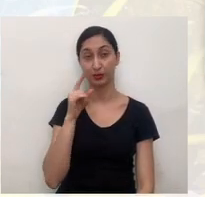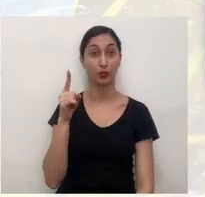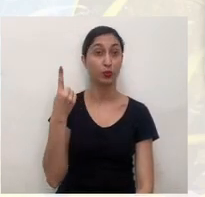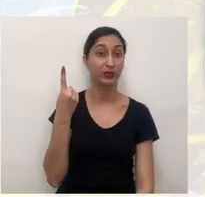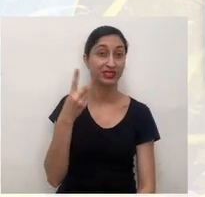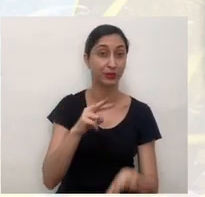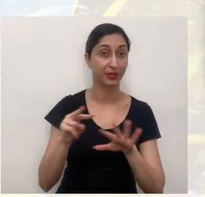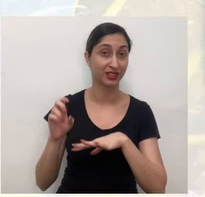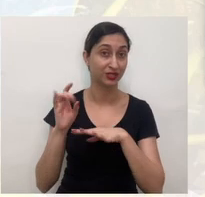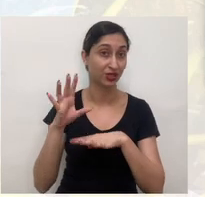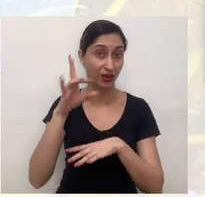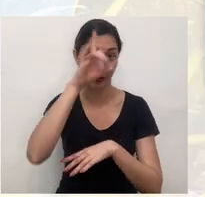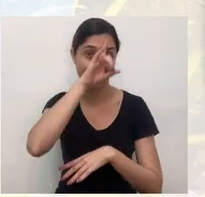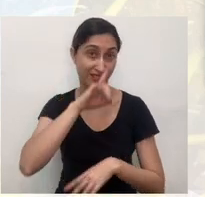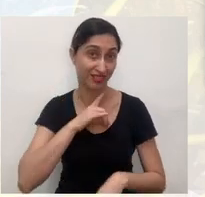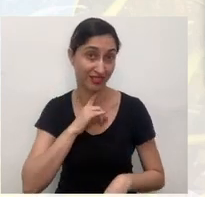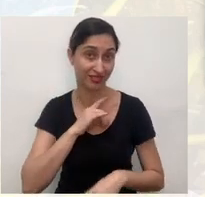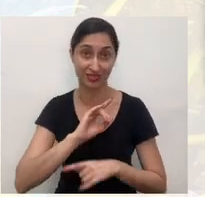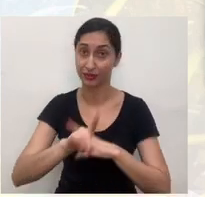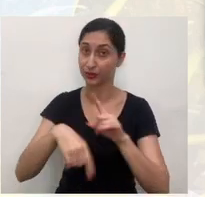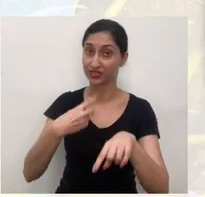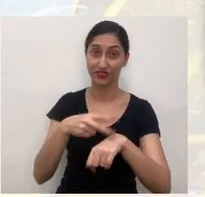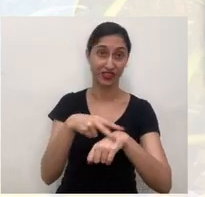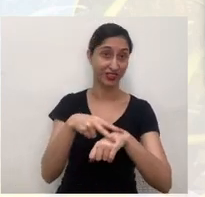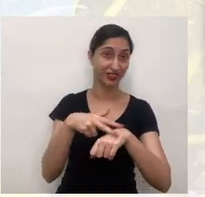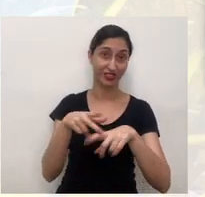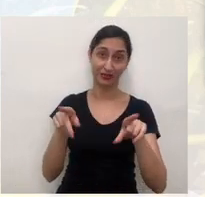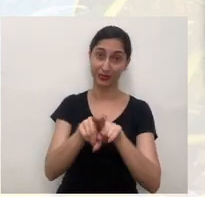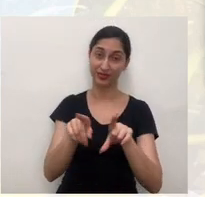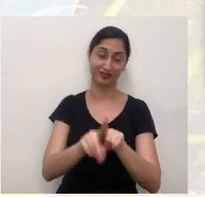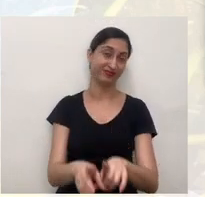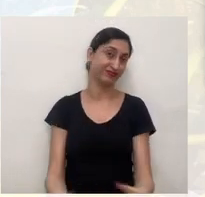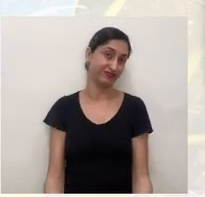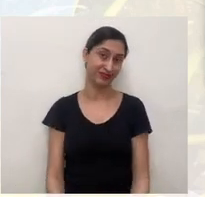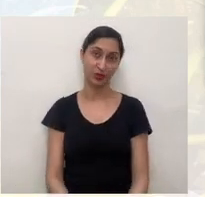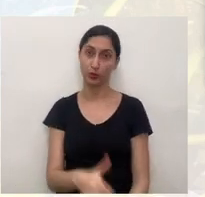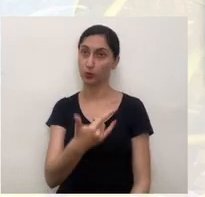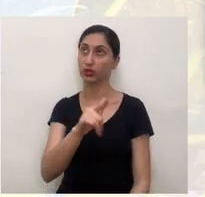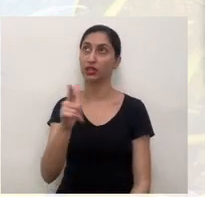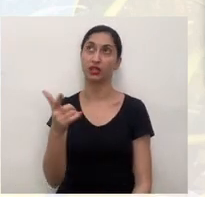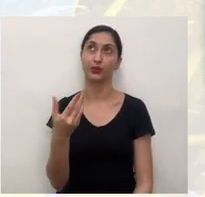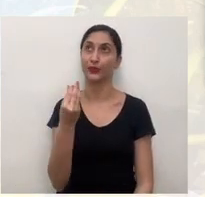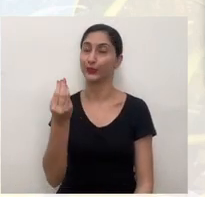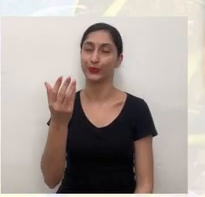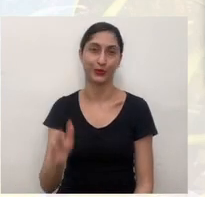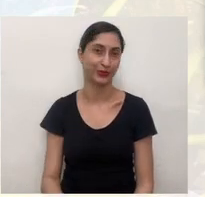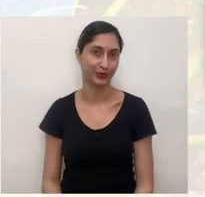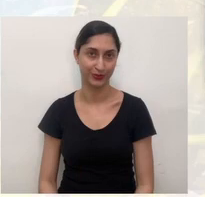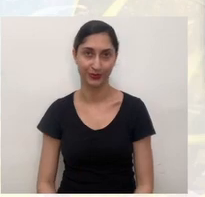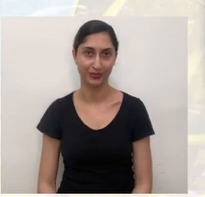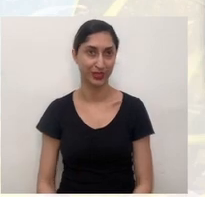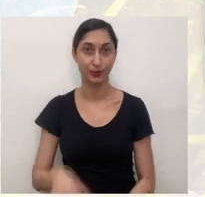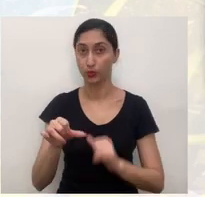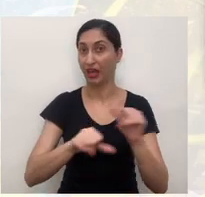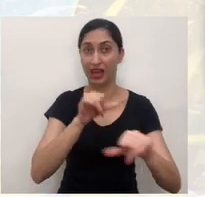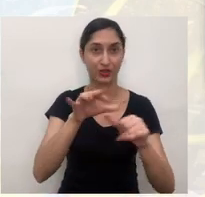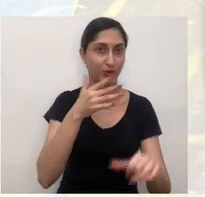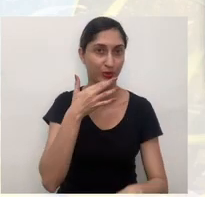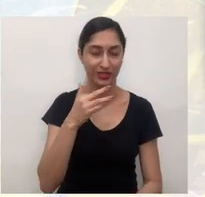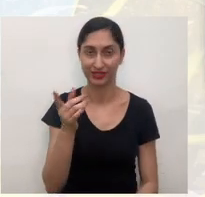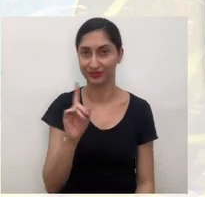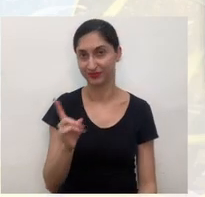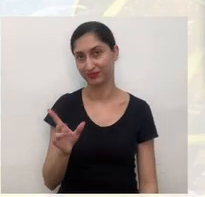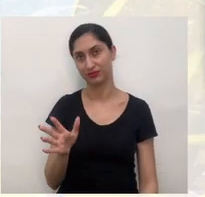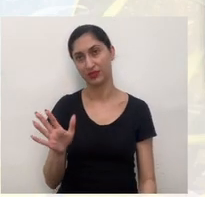ano. Depois ela é verde também. Então, não existe isso. Não é um quadro, não muda de cores, a não